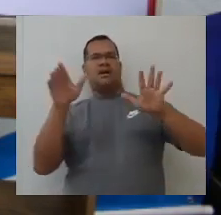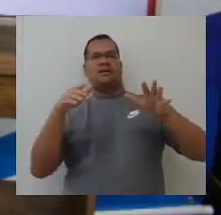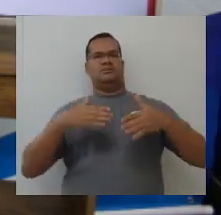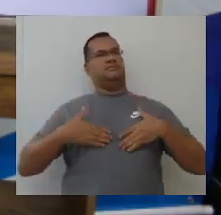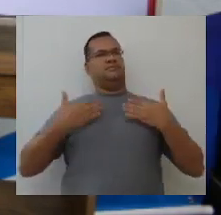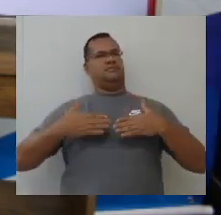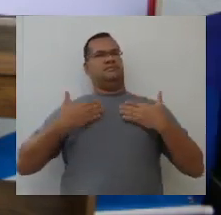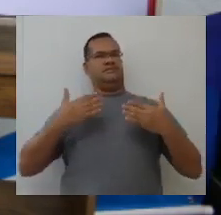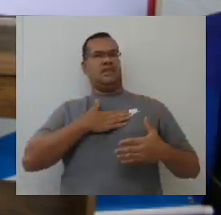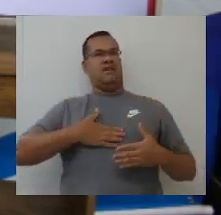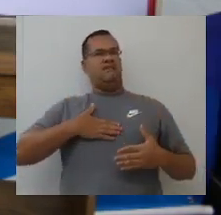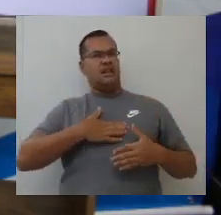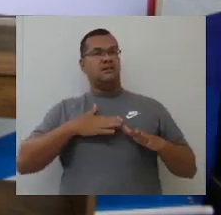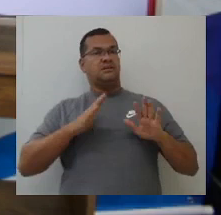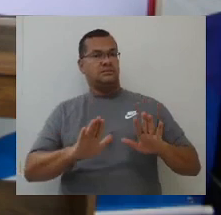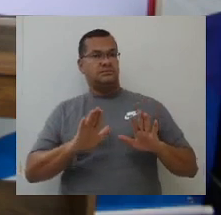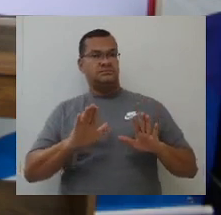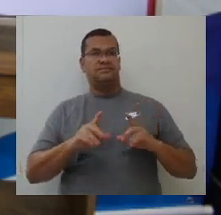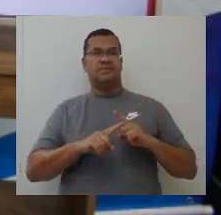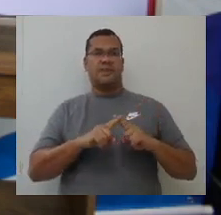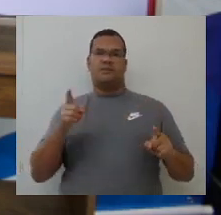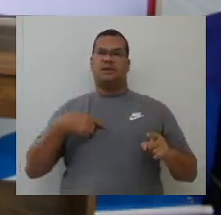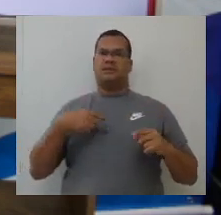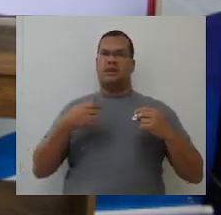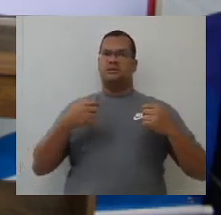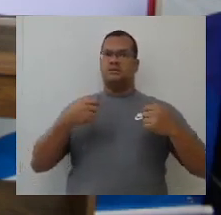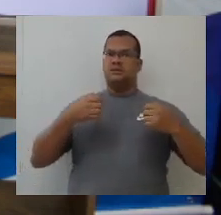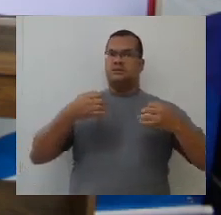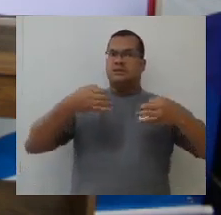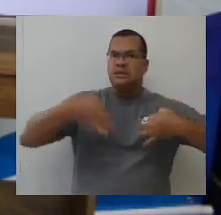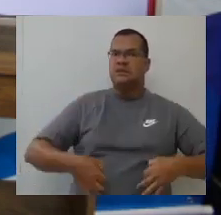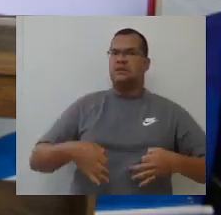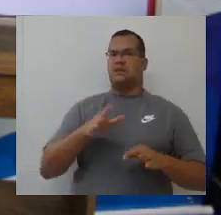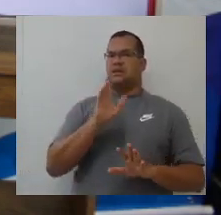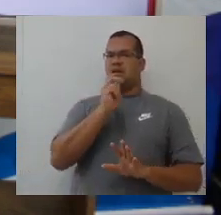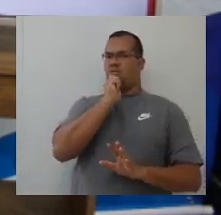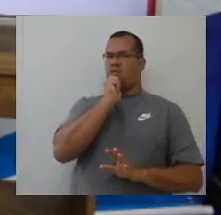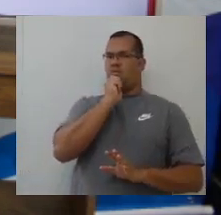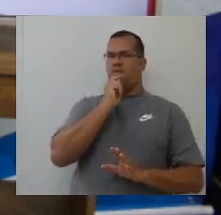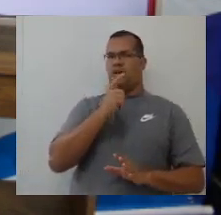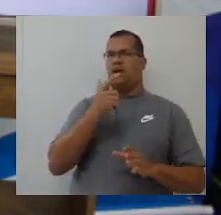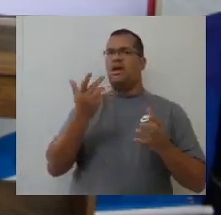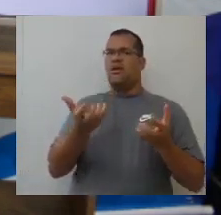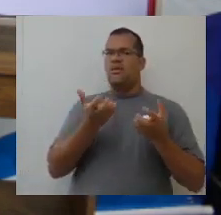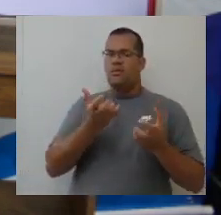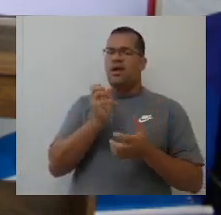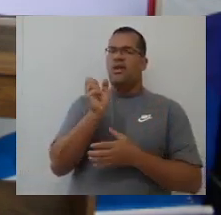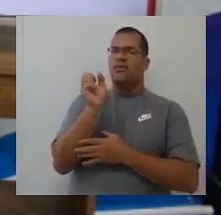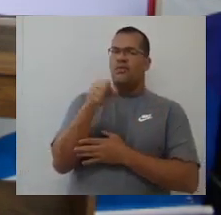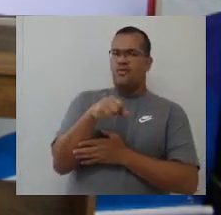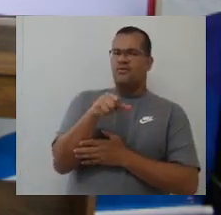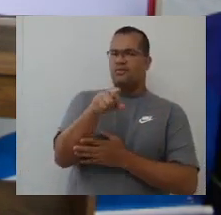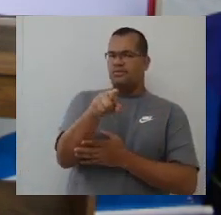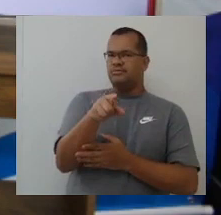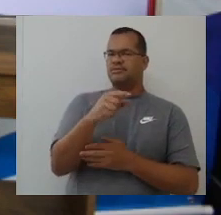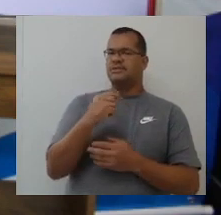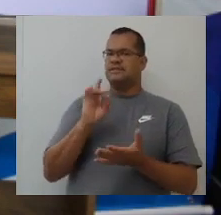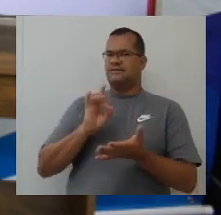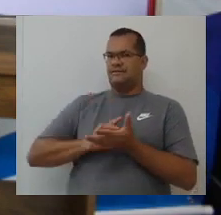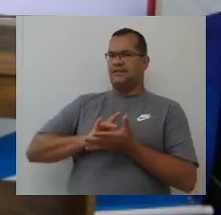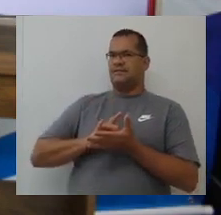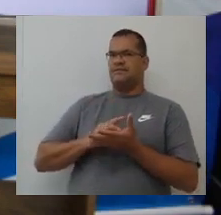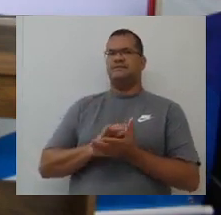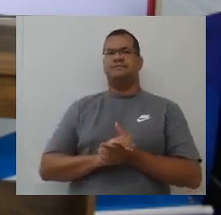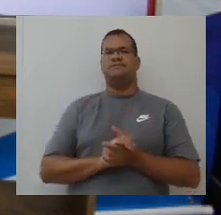naquele momento. Só que eu não tenho tanta certeza ainda, eu quero confirmar se realmente isso que eu estou vendo é verdade. Então